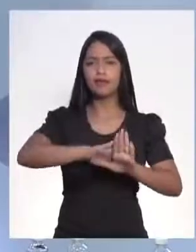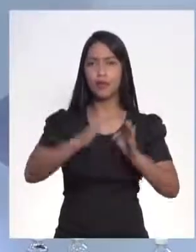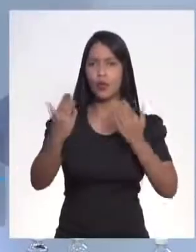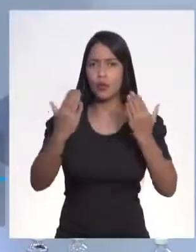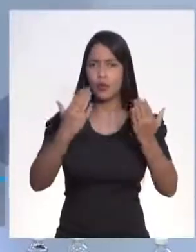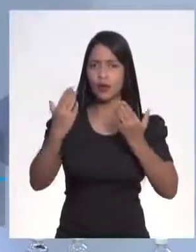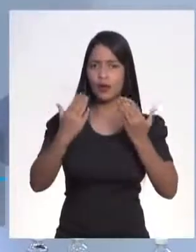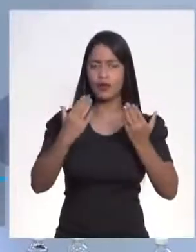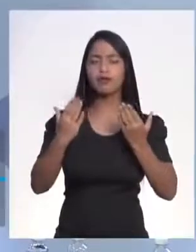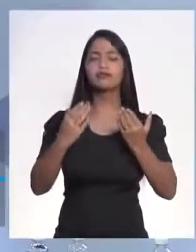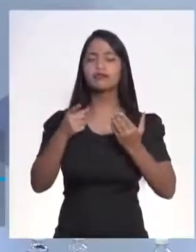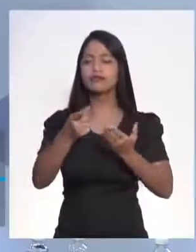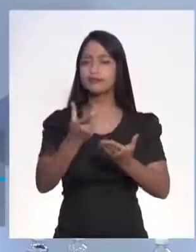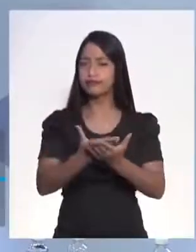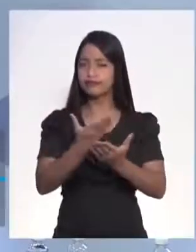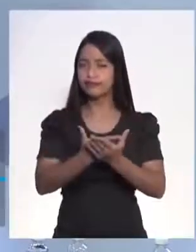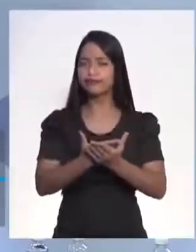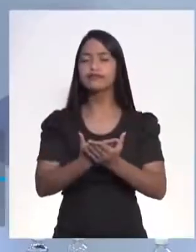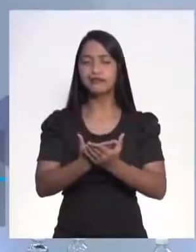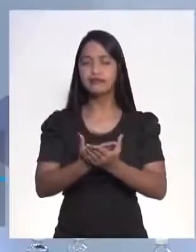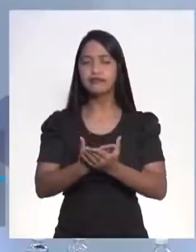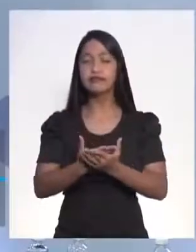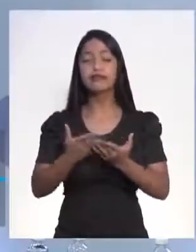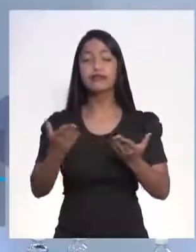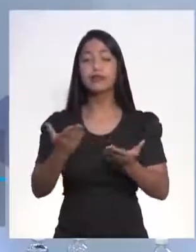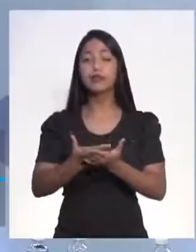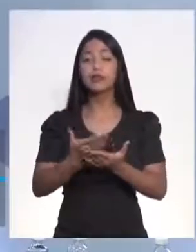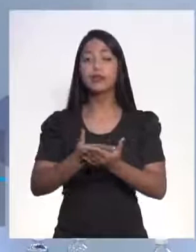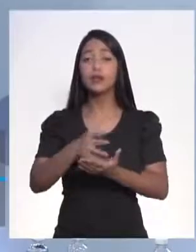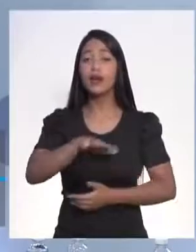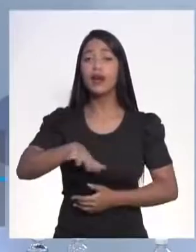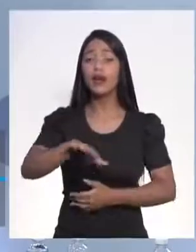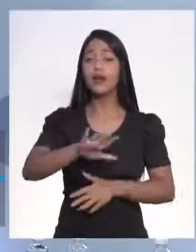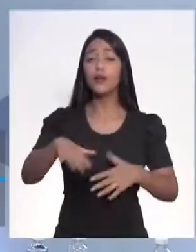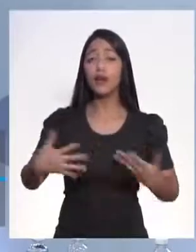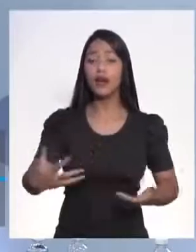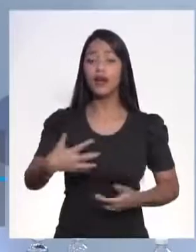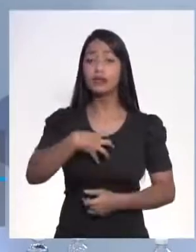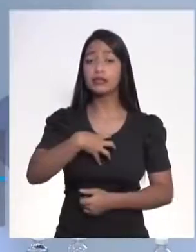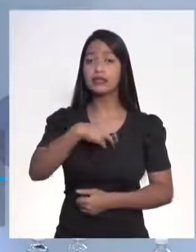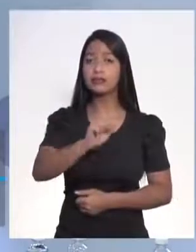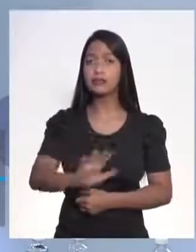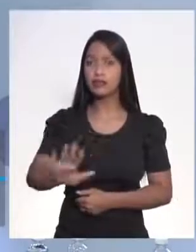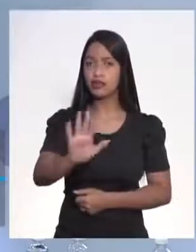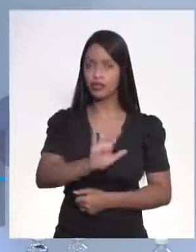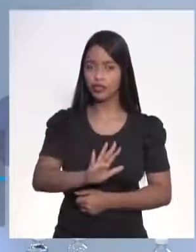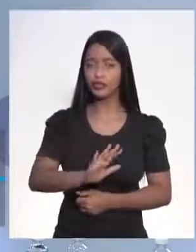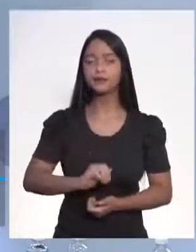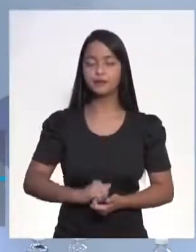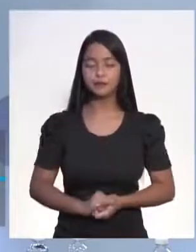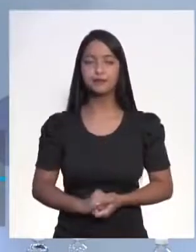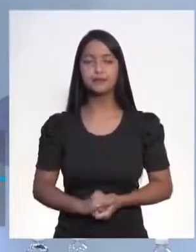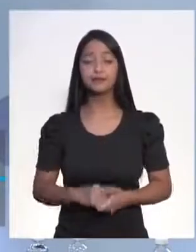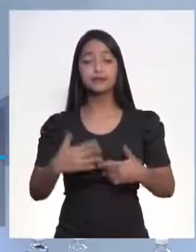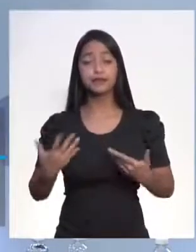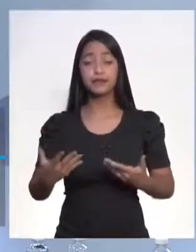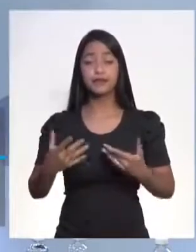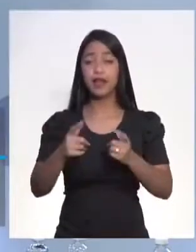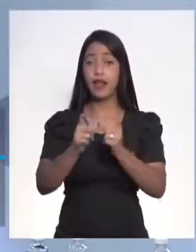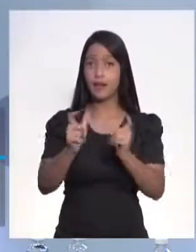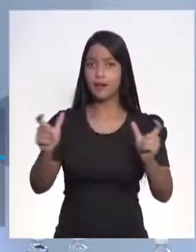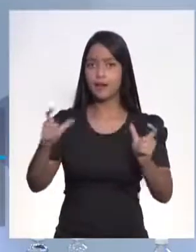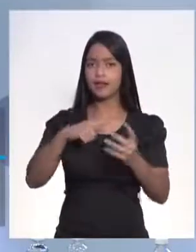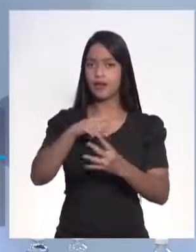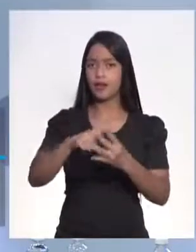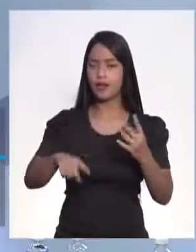denotação sentido figurado a gente estuda área da semântica é dentro da gramática a gente tem quatro